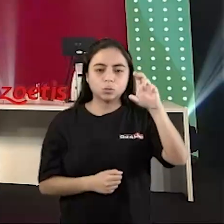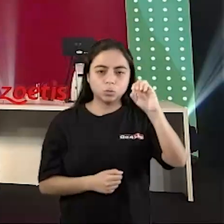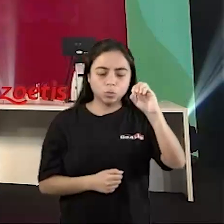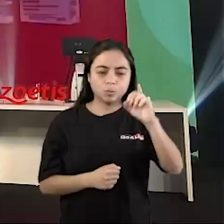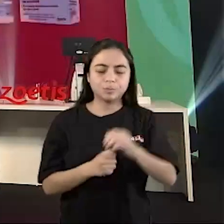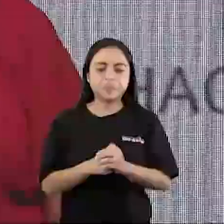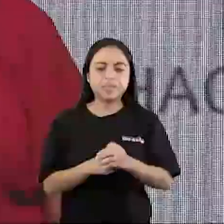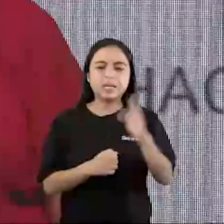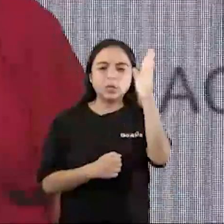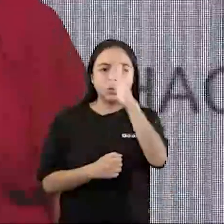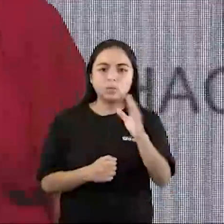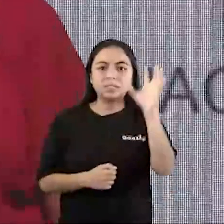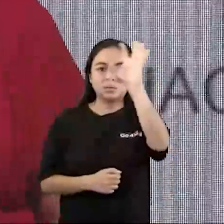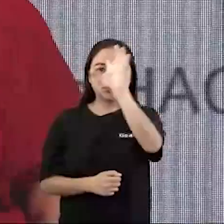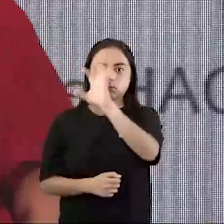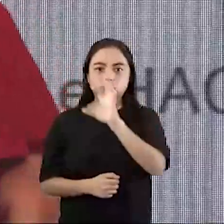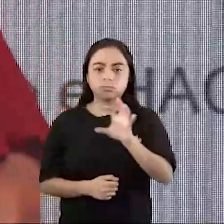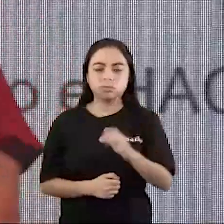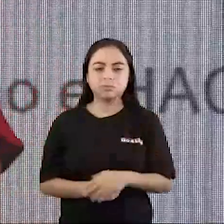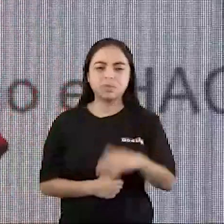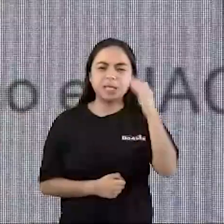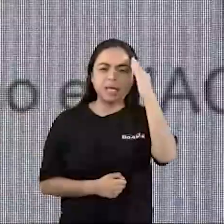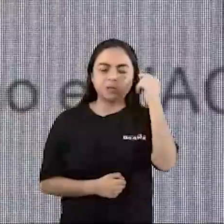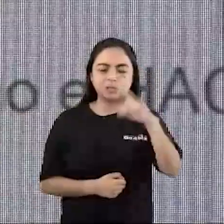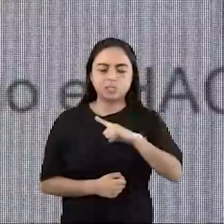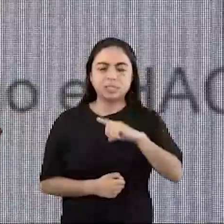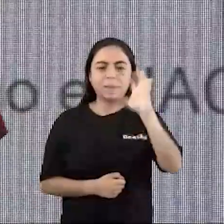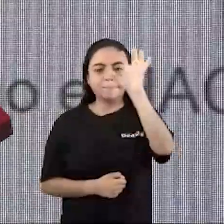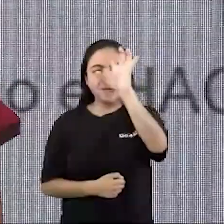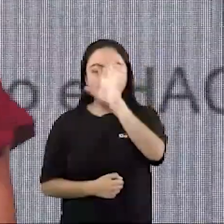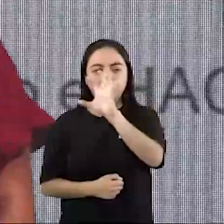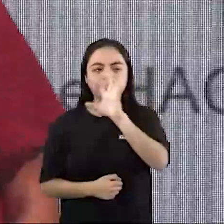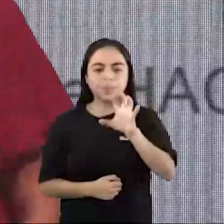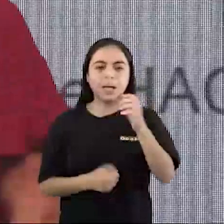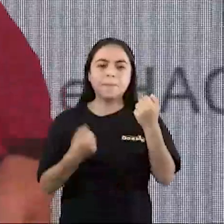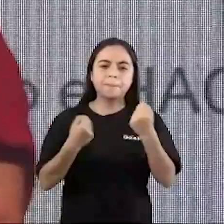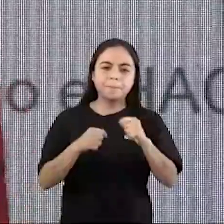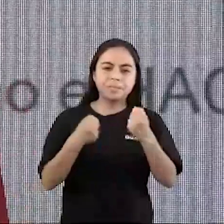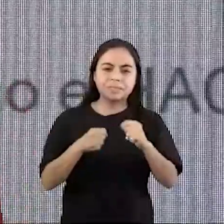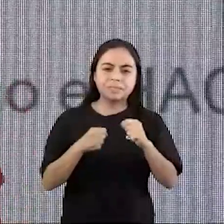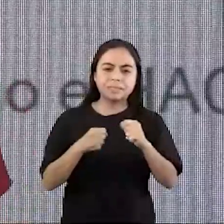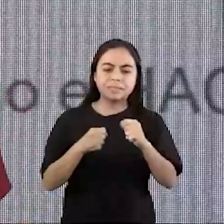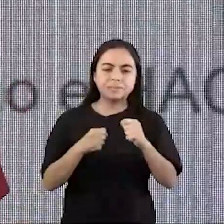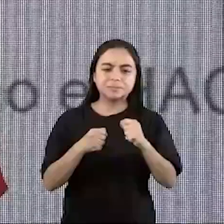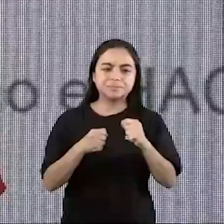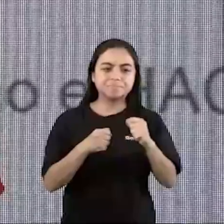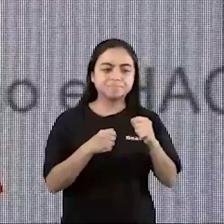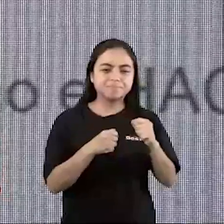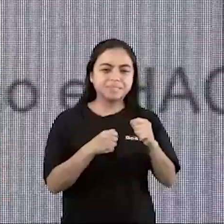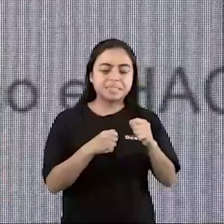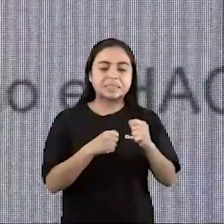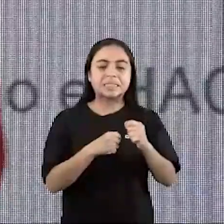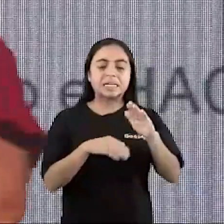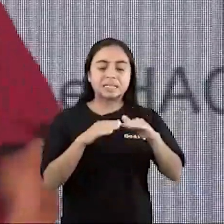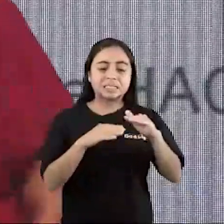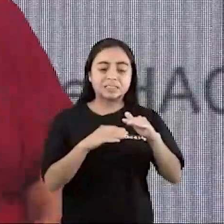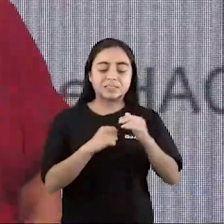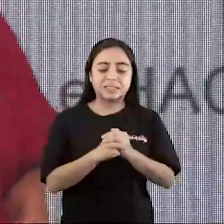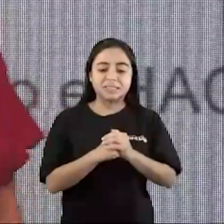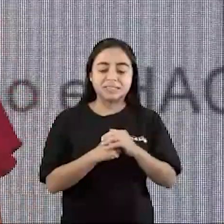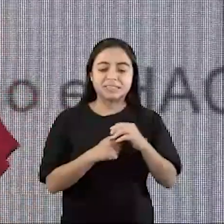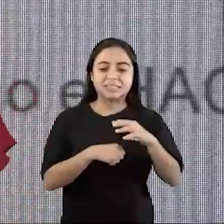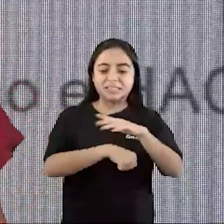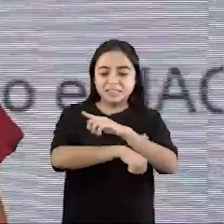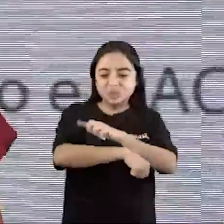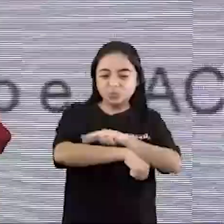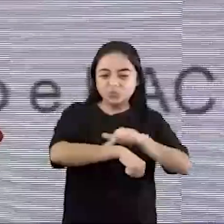e diverso que nós temos, eu sei que tem regiões onde você precisa virar para um lado e ser o dermato, virar para o outro